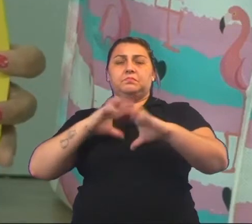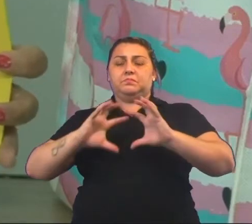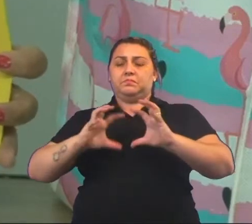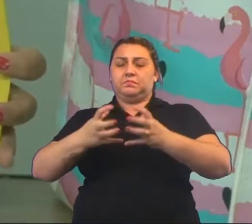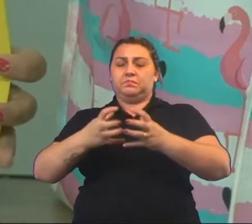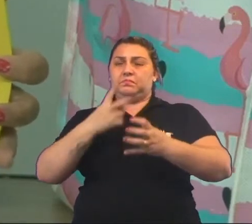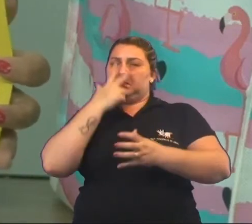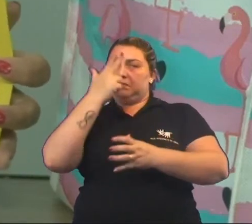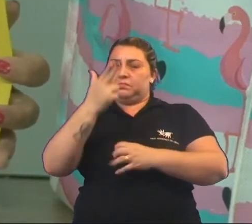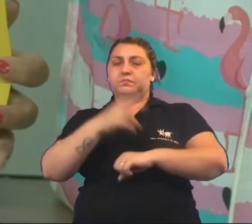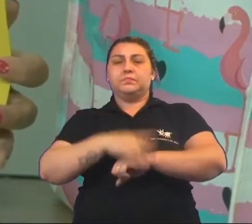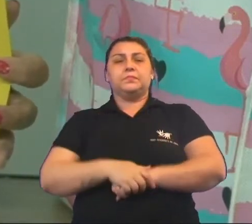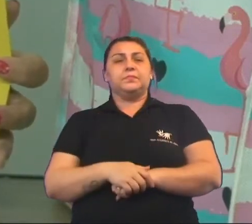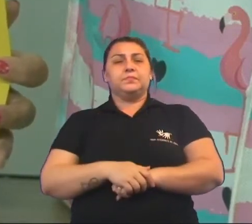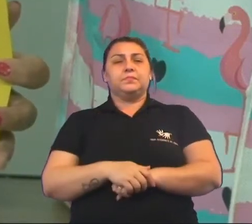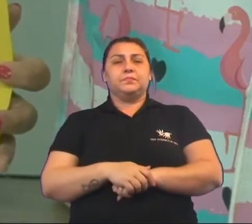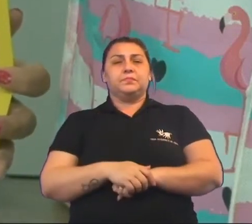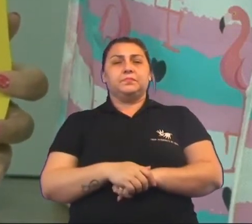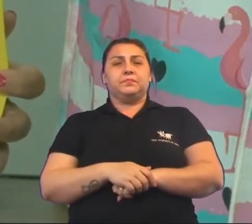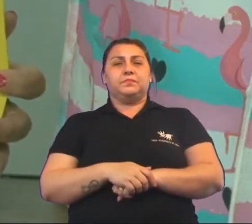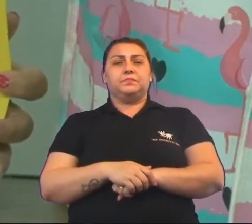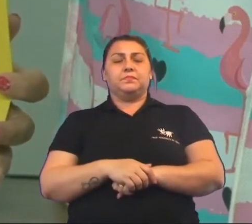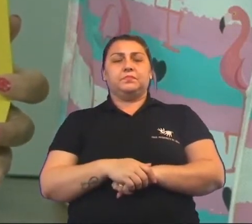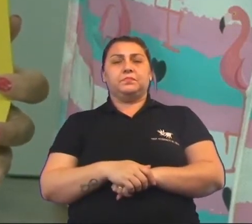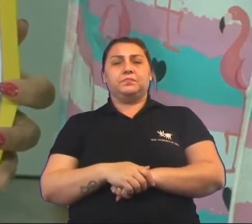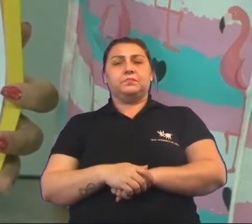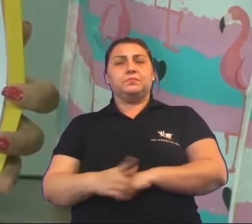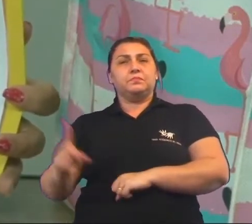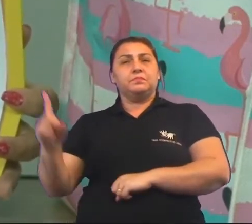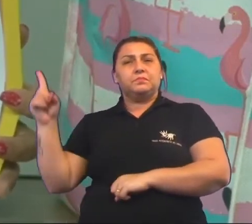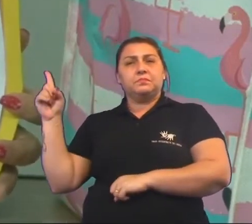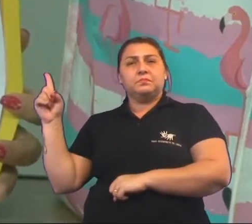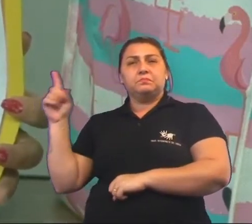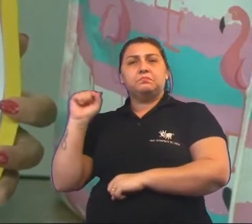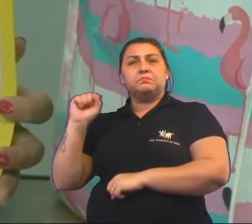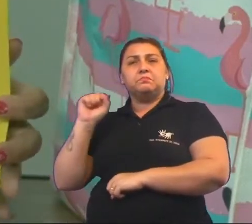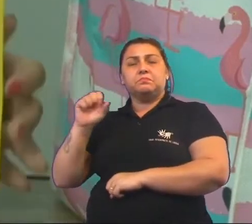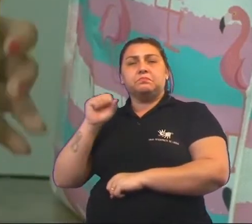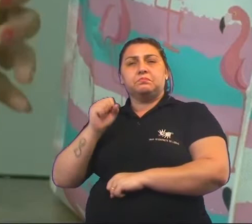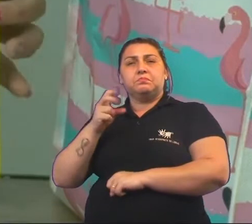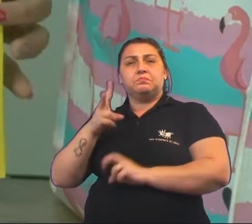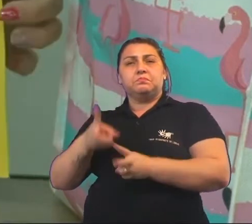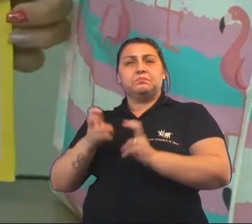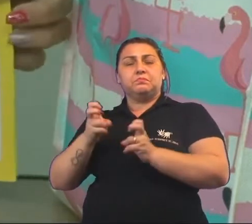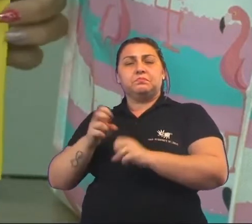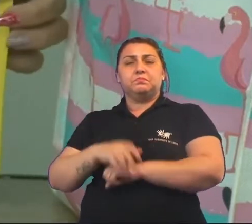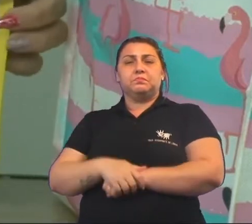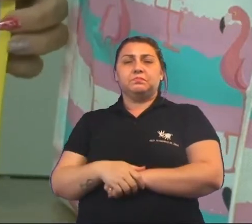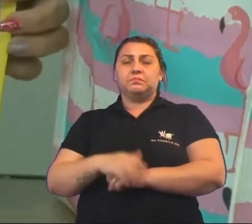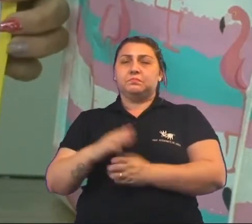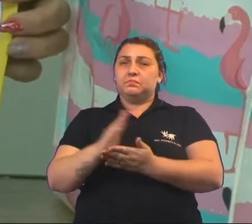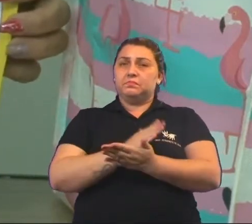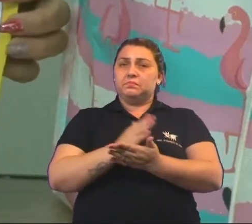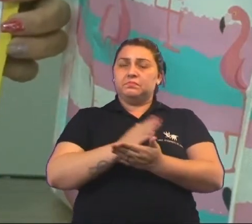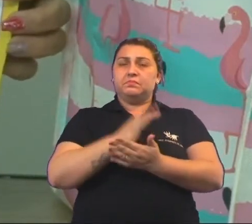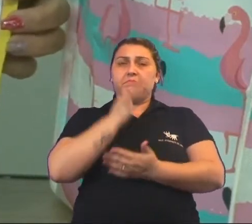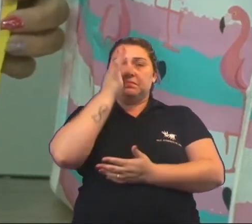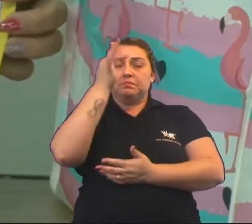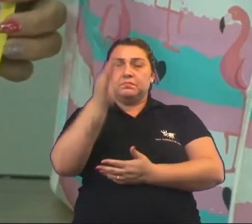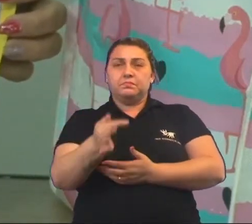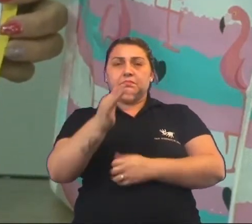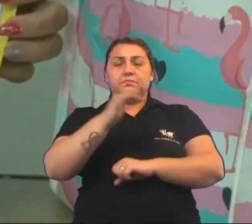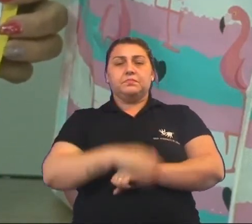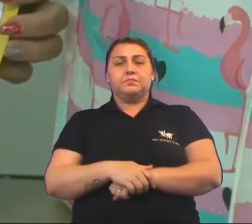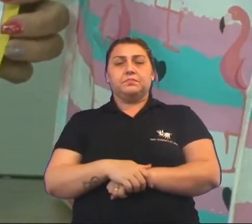parecem formas. E aqui, crianças, o que podemos observar? Algumas flores. E